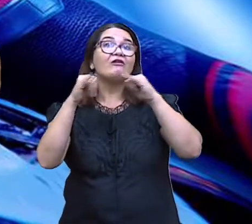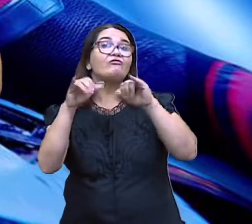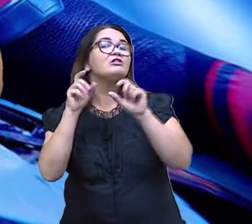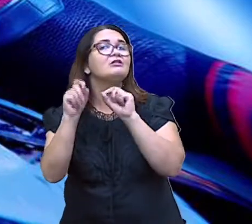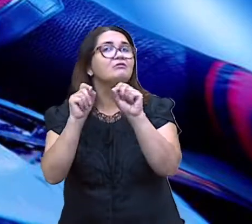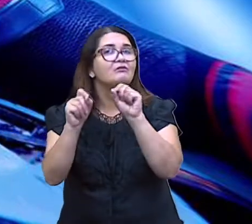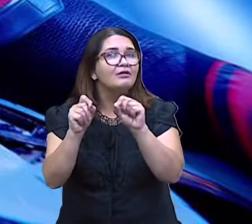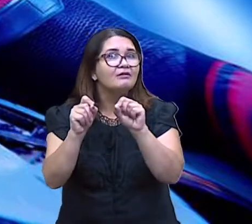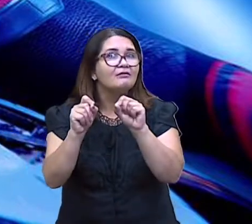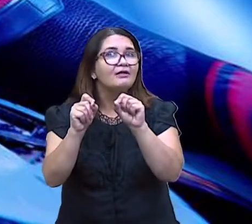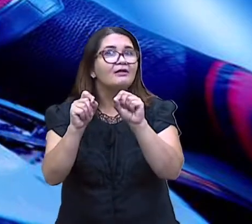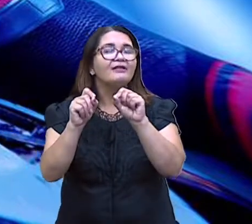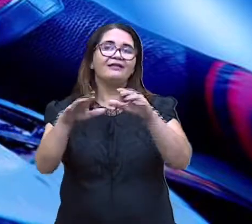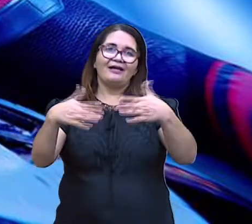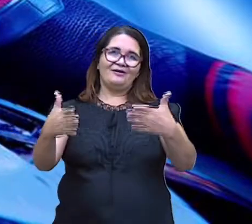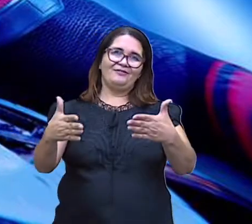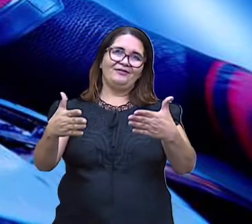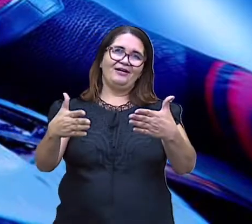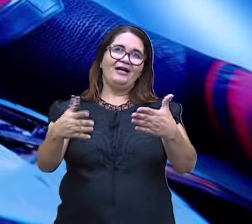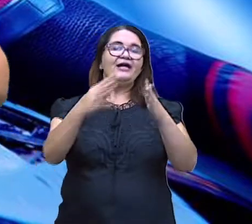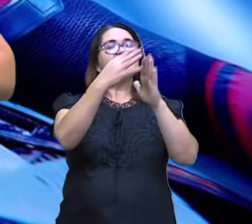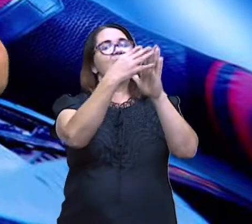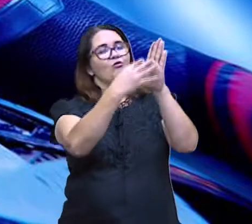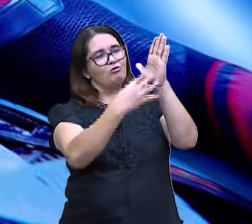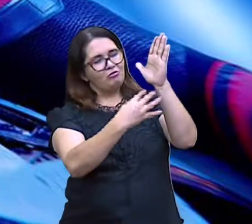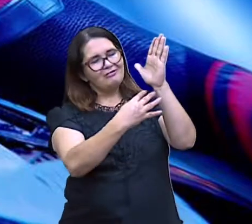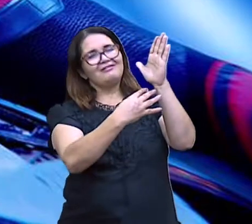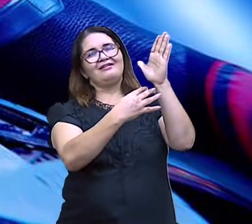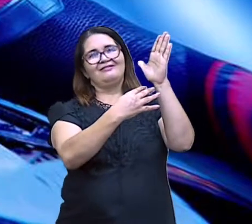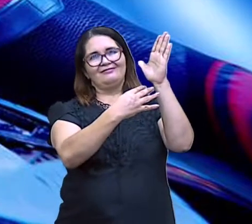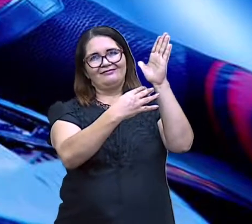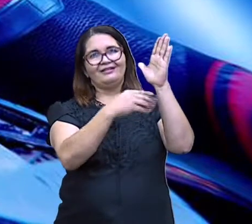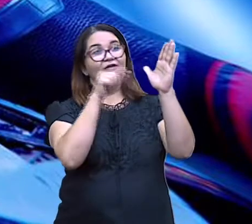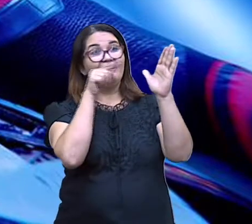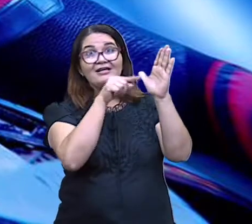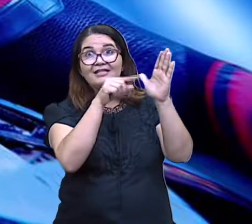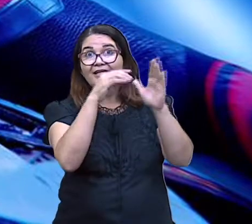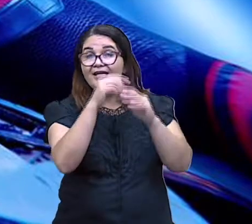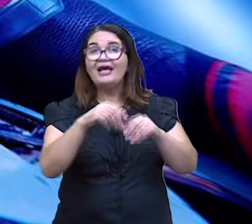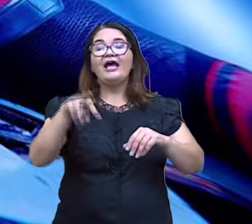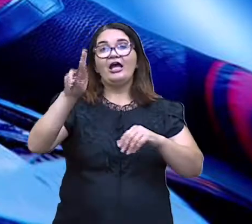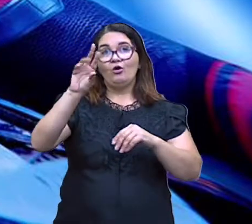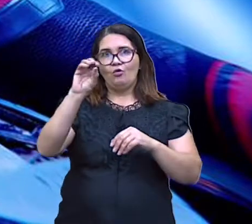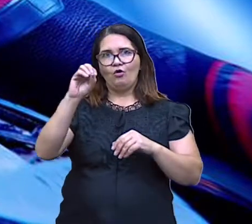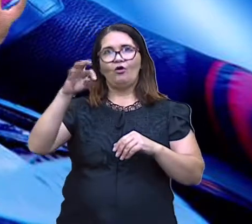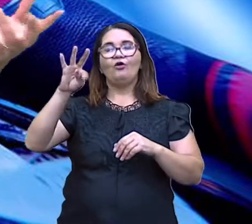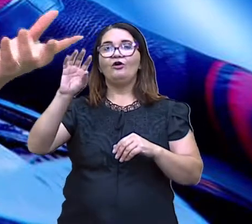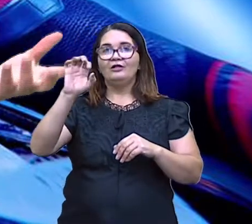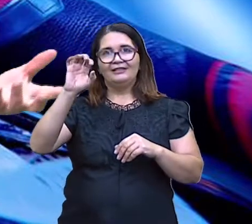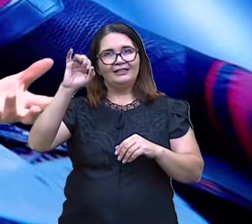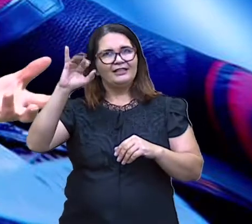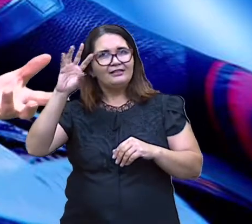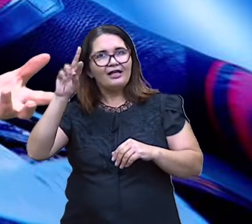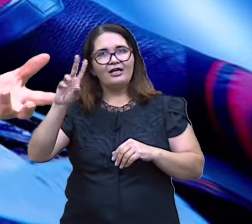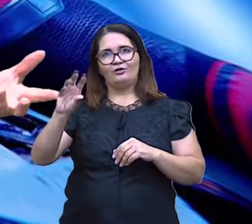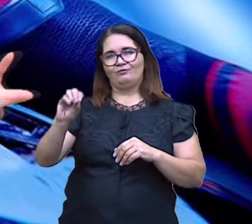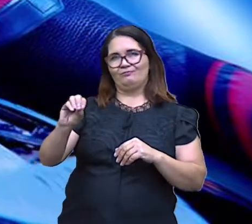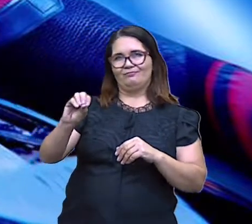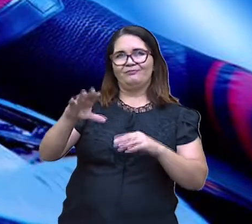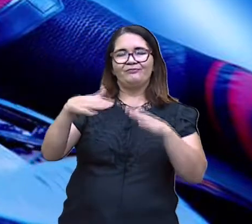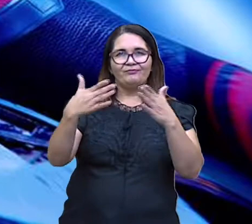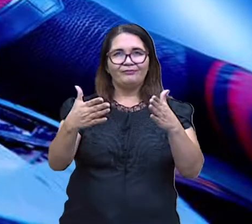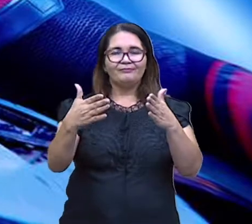olha que interessante, roteiro é a primeira versão do filme em matéria. Como assim, querida